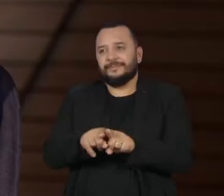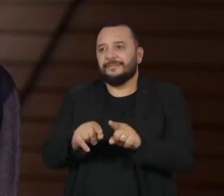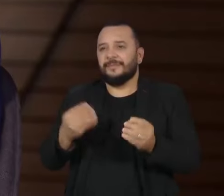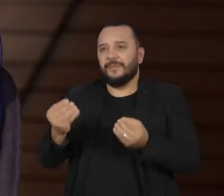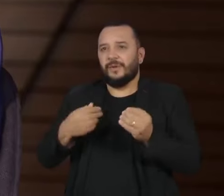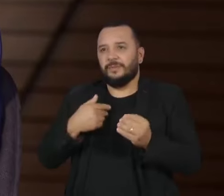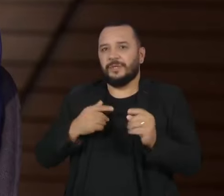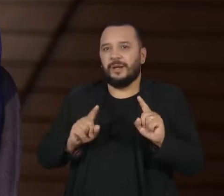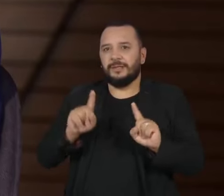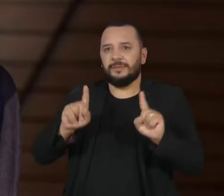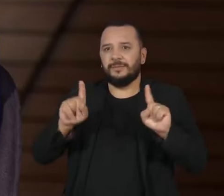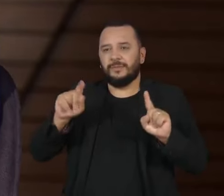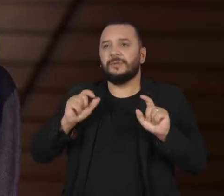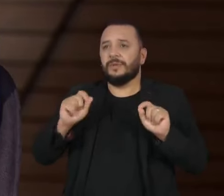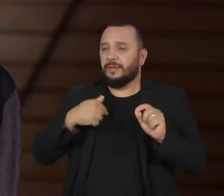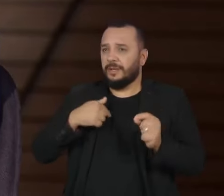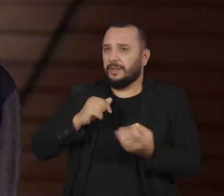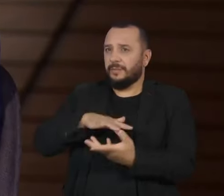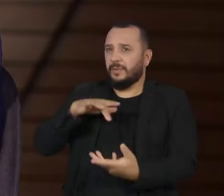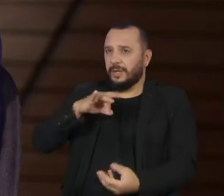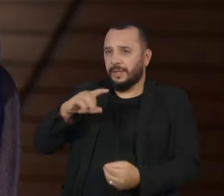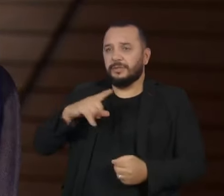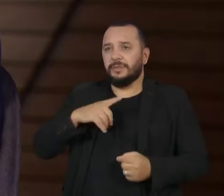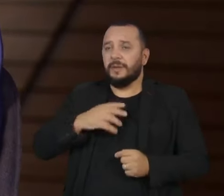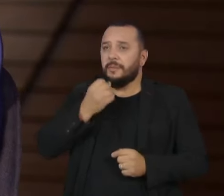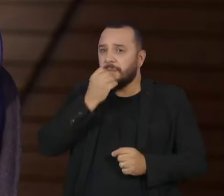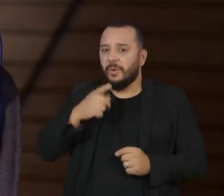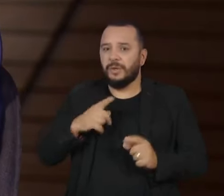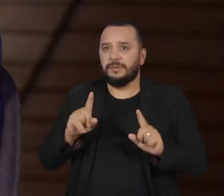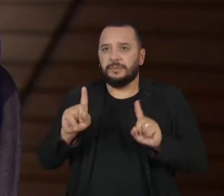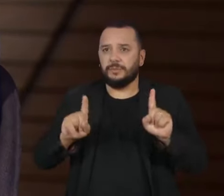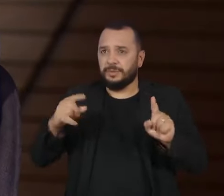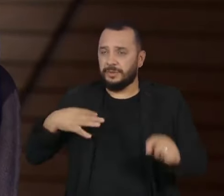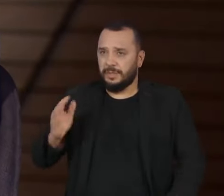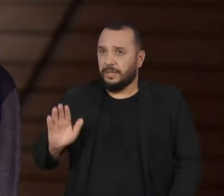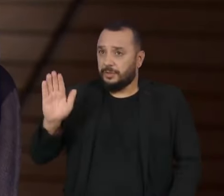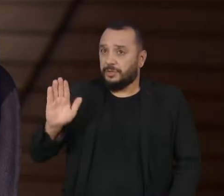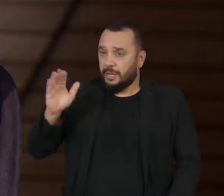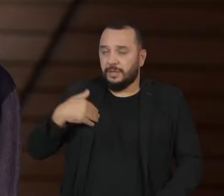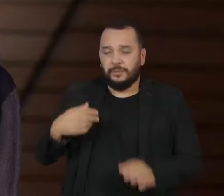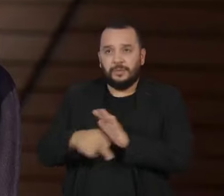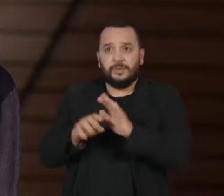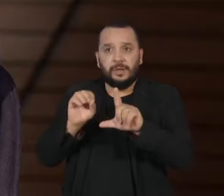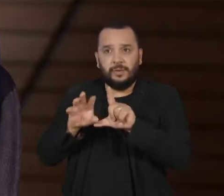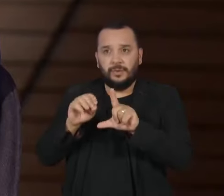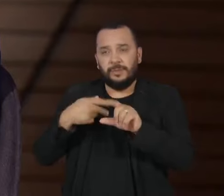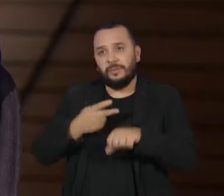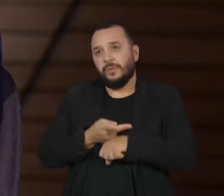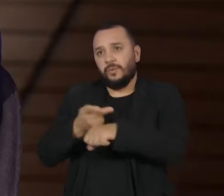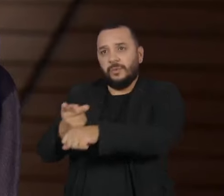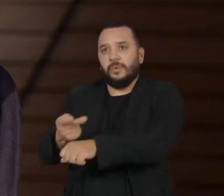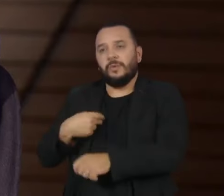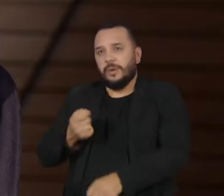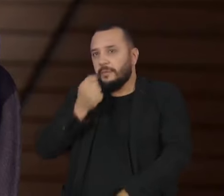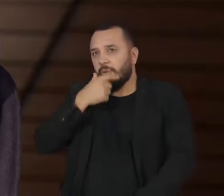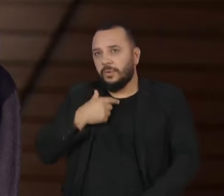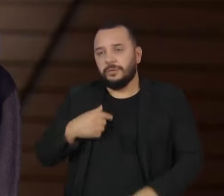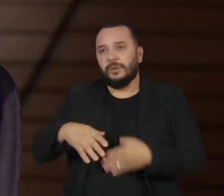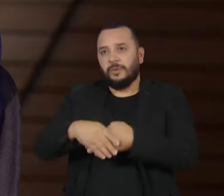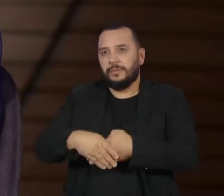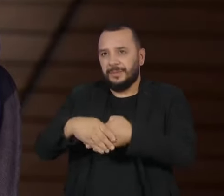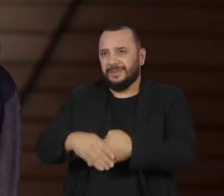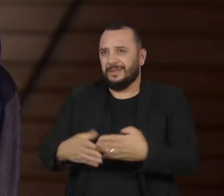disputa democrática e de boa disputa entre os candidatos. No debate da Globo, ele procurou o Guilherme Boulos para cumprimentá-lo, então chamou